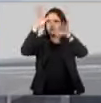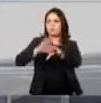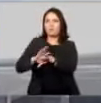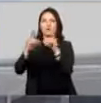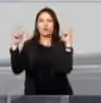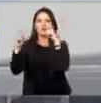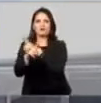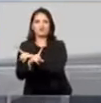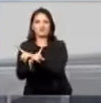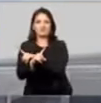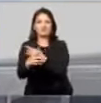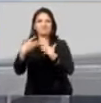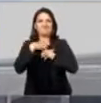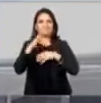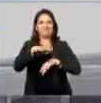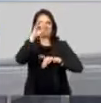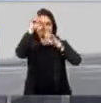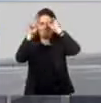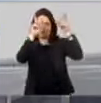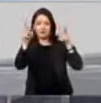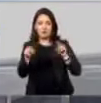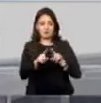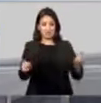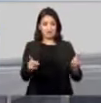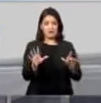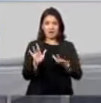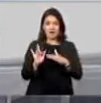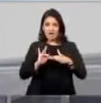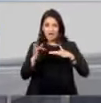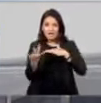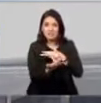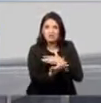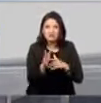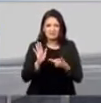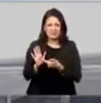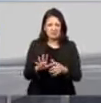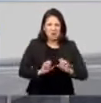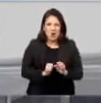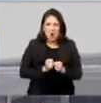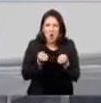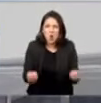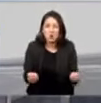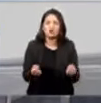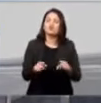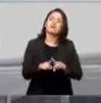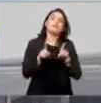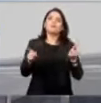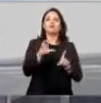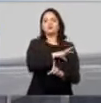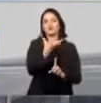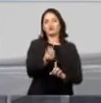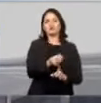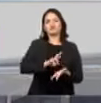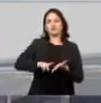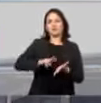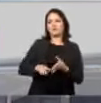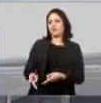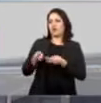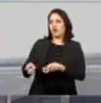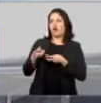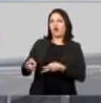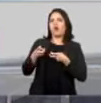Ao contrário do que grita o ódio nas redes sociais, o artista não é um parasita do Estado, faminto de subsídios e mamatas. O artista